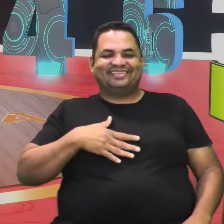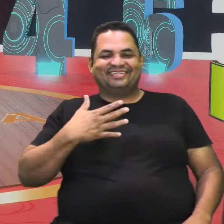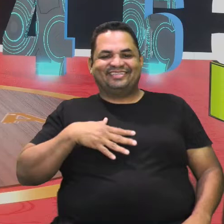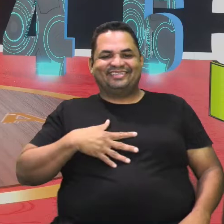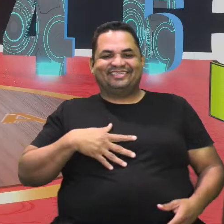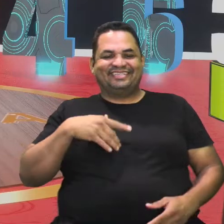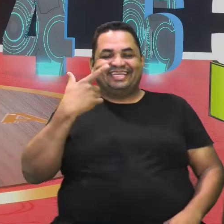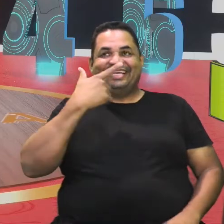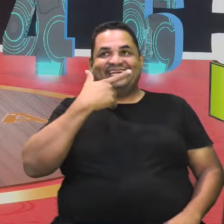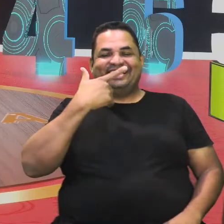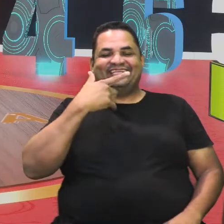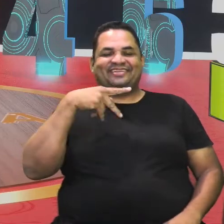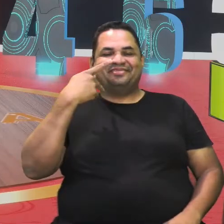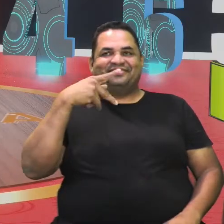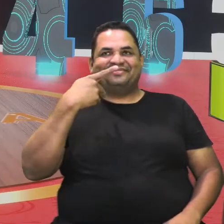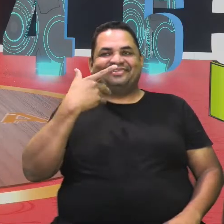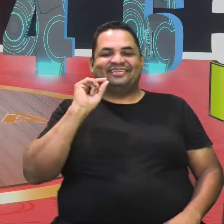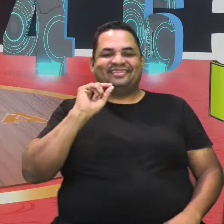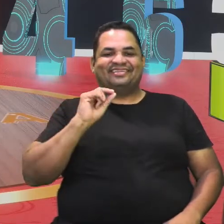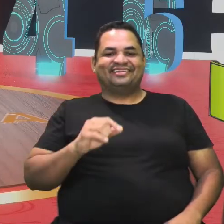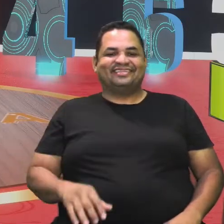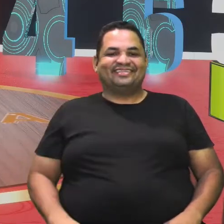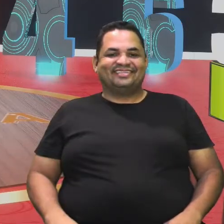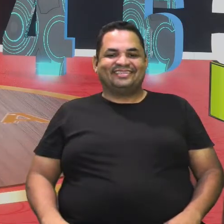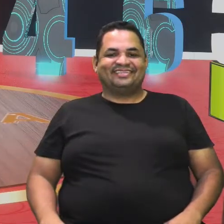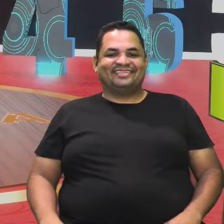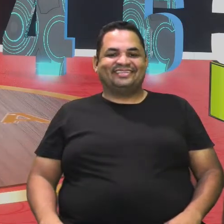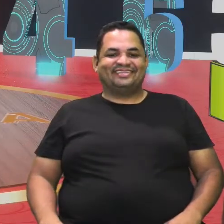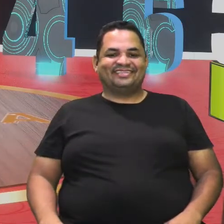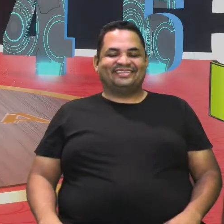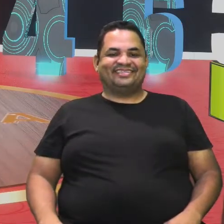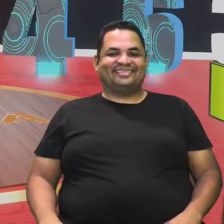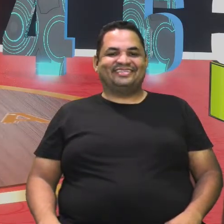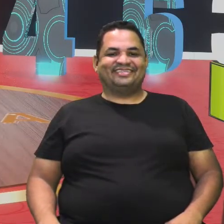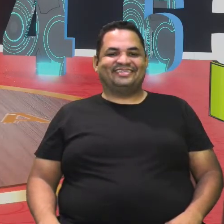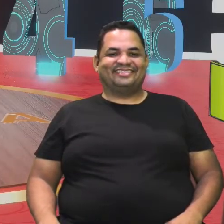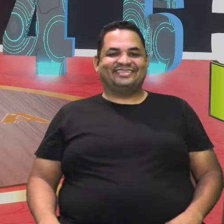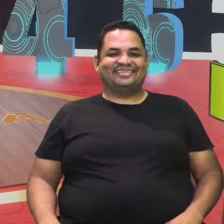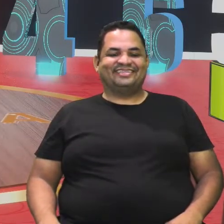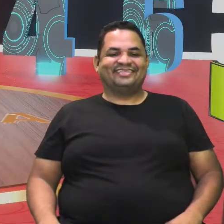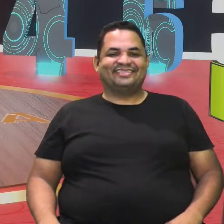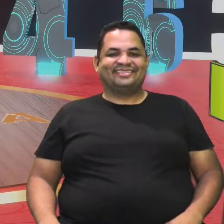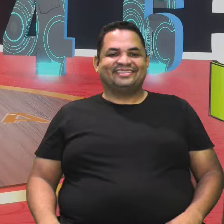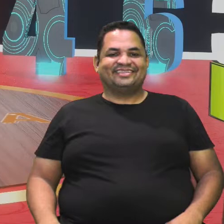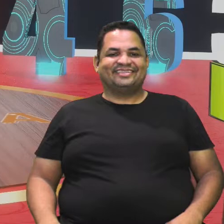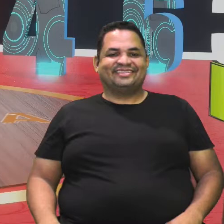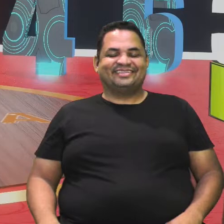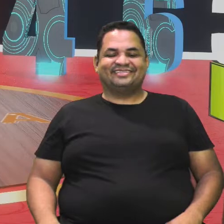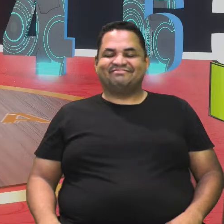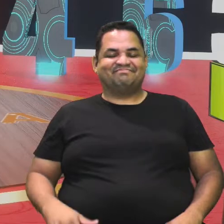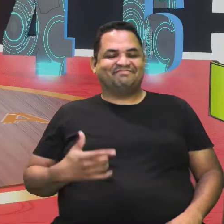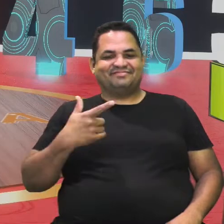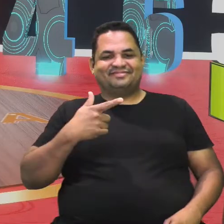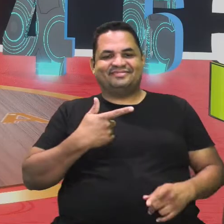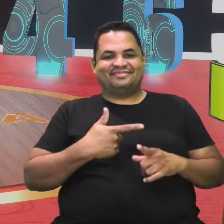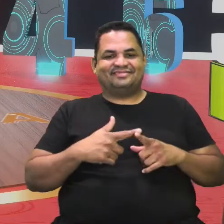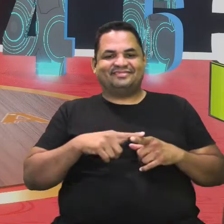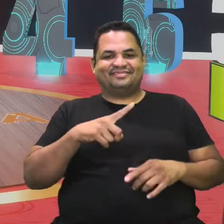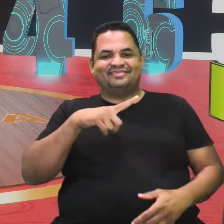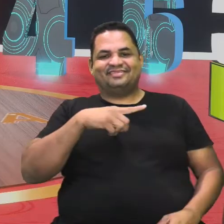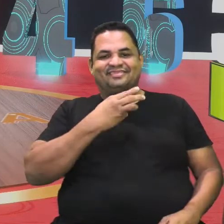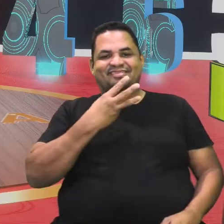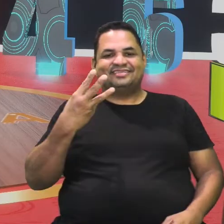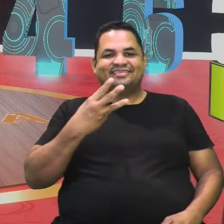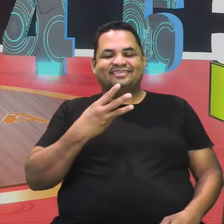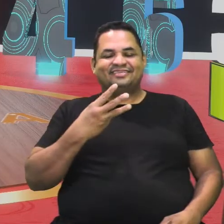meu sotaque, né? E fala ainda, como é que ele fala? Sempre imita, né? Fica me imitando, né? Me imitando. Não tem problema. Nós temos